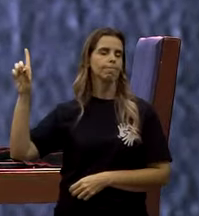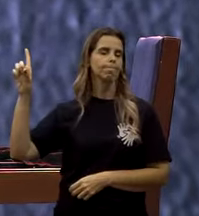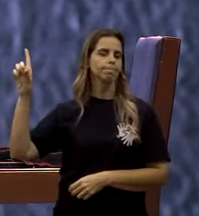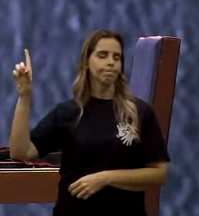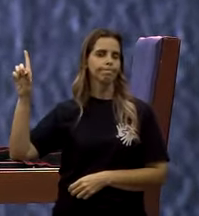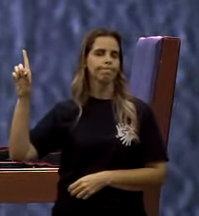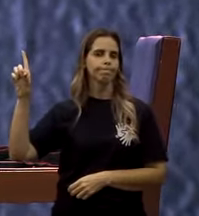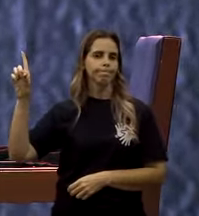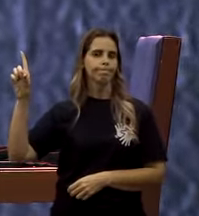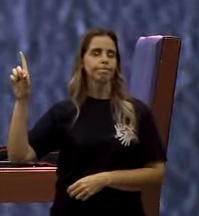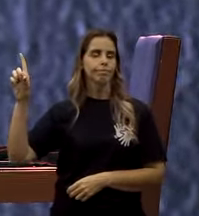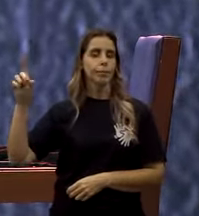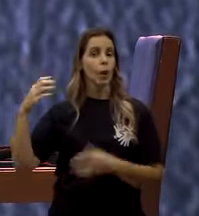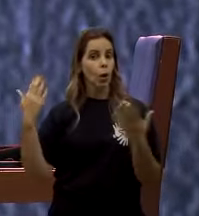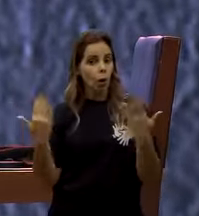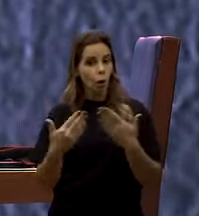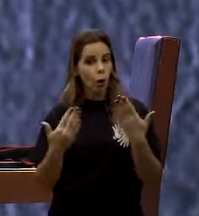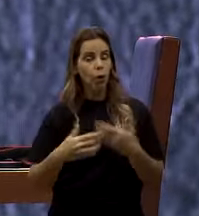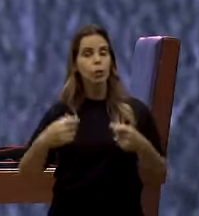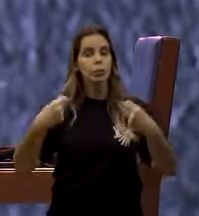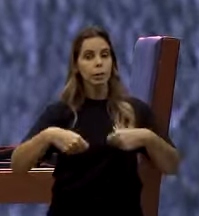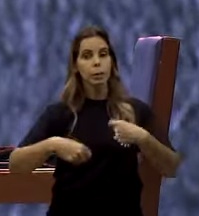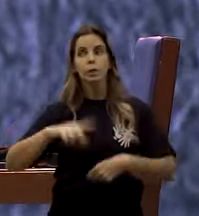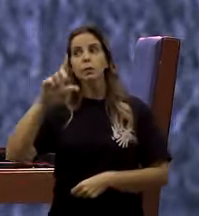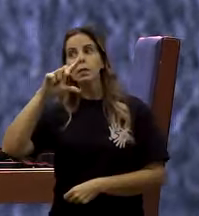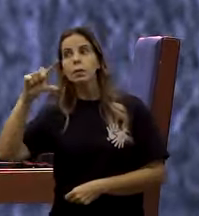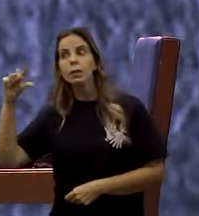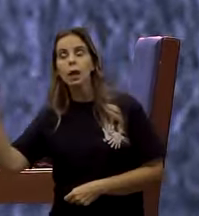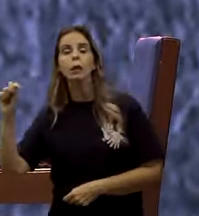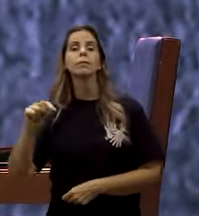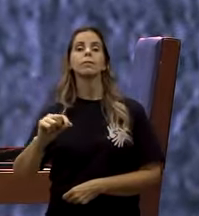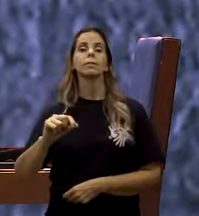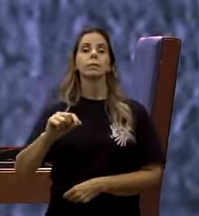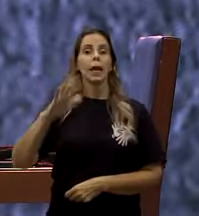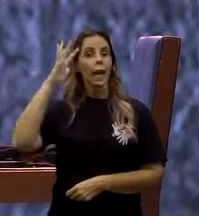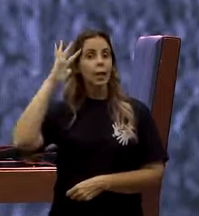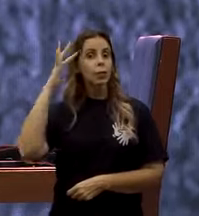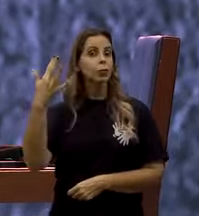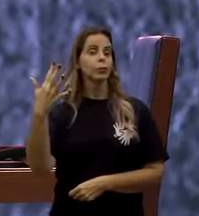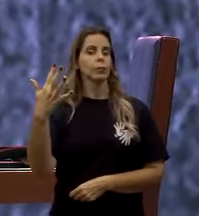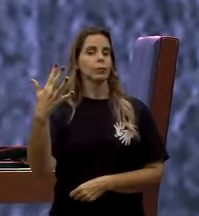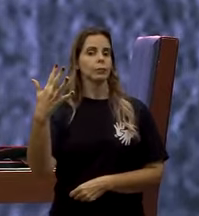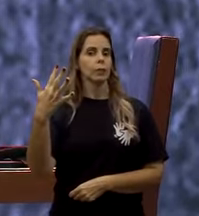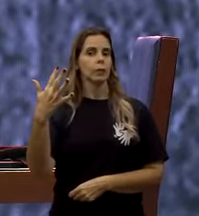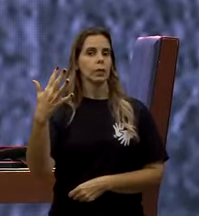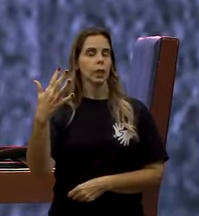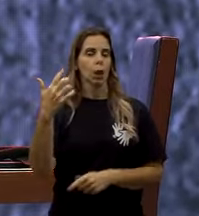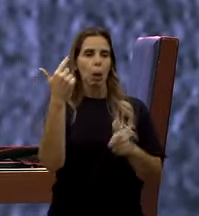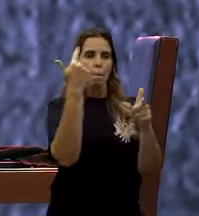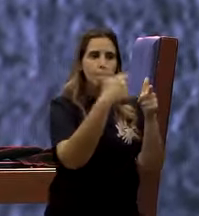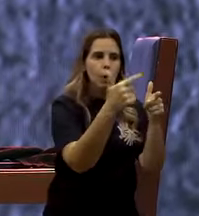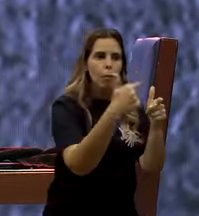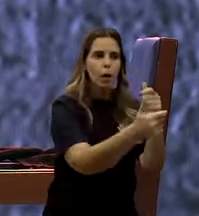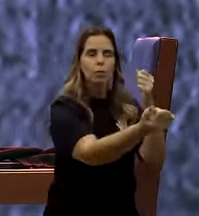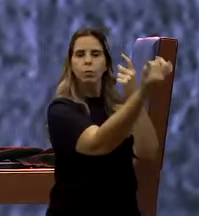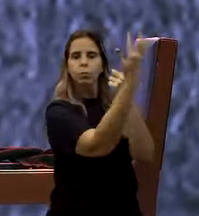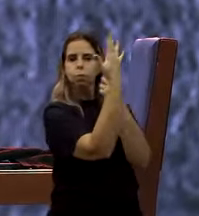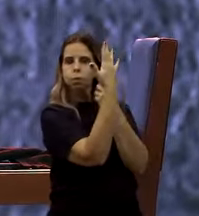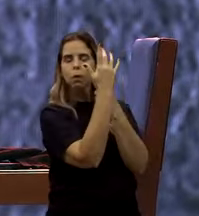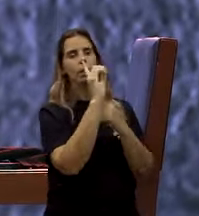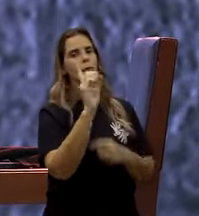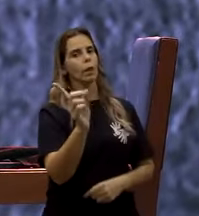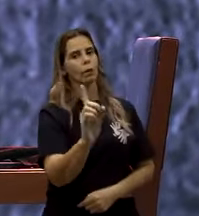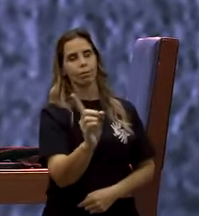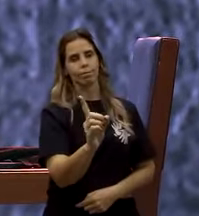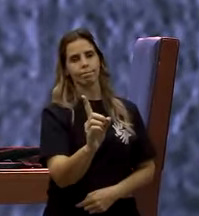tem que sair daqui hoje decidido a não deixar que os problemas venham acumular nossa mente